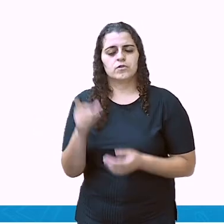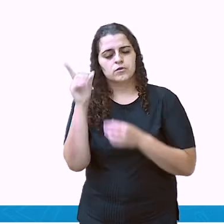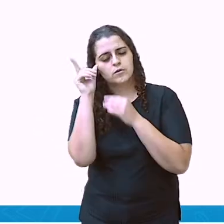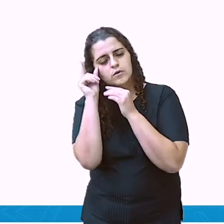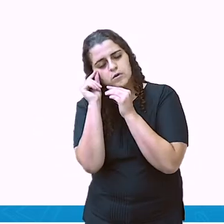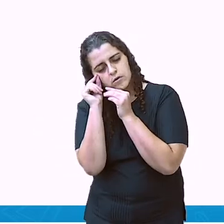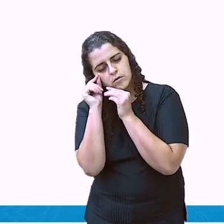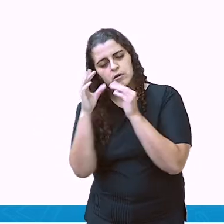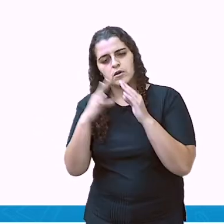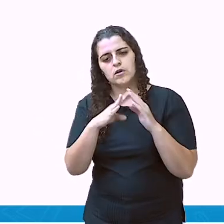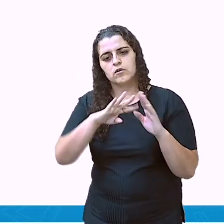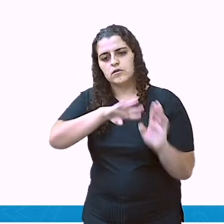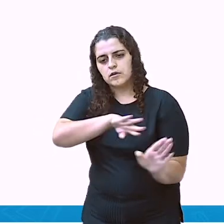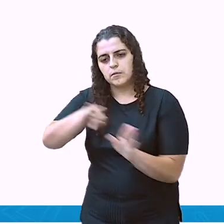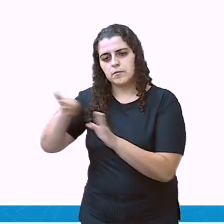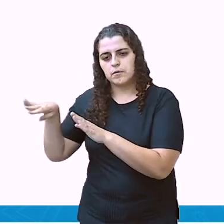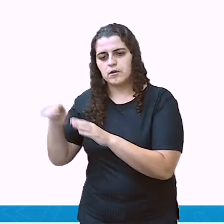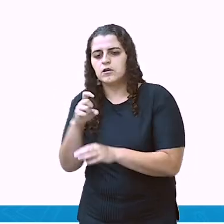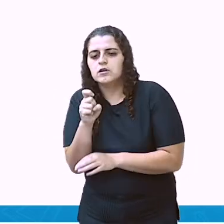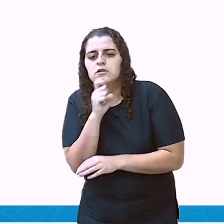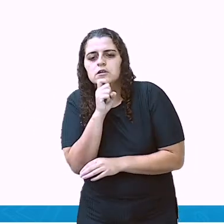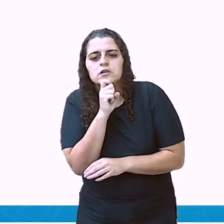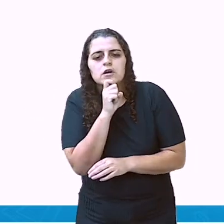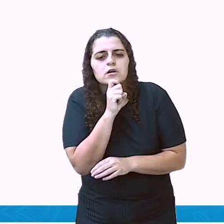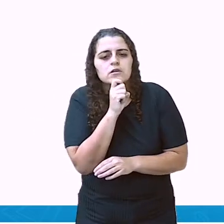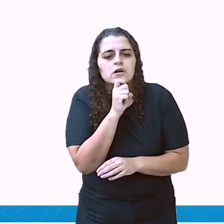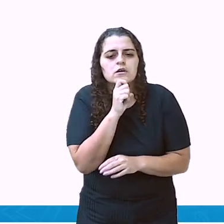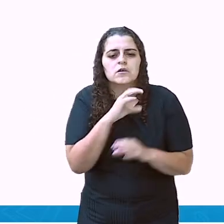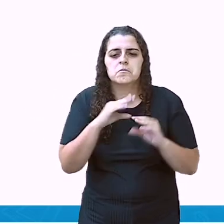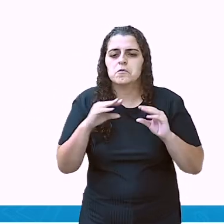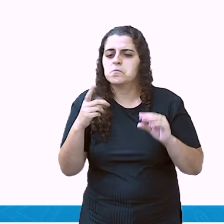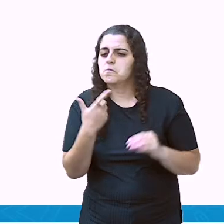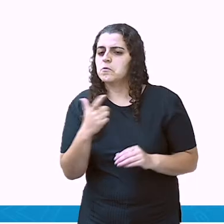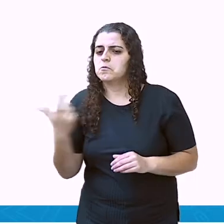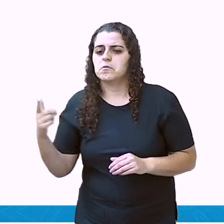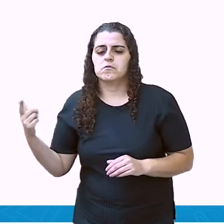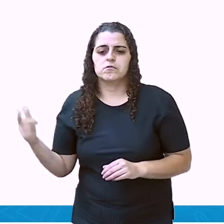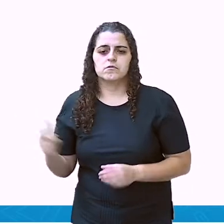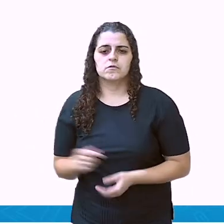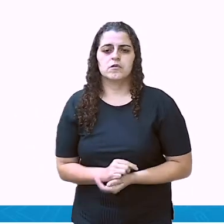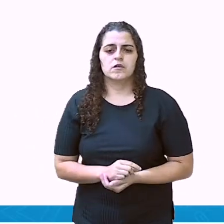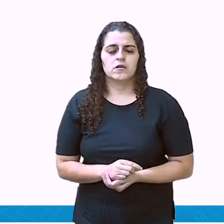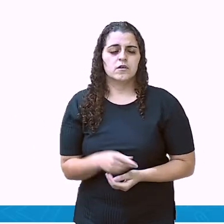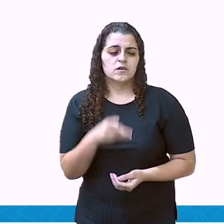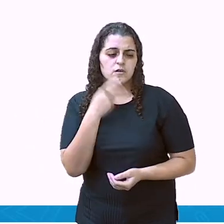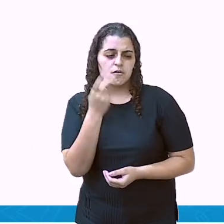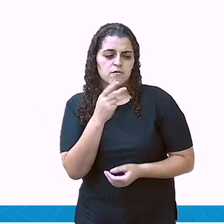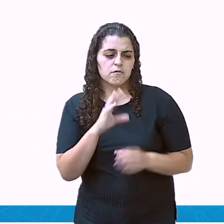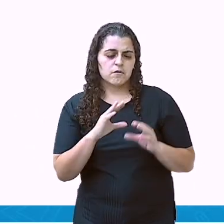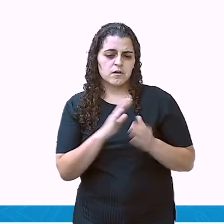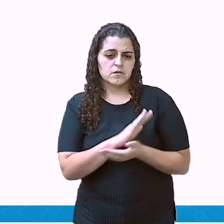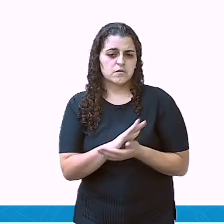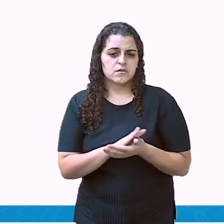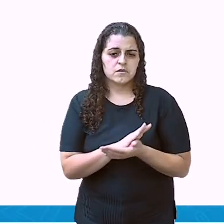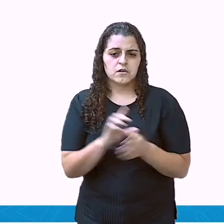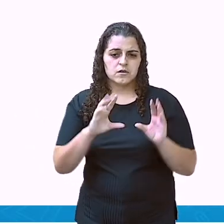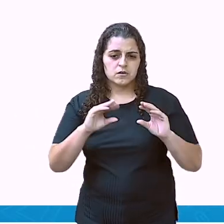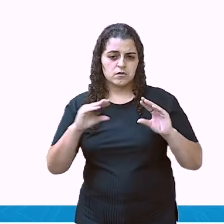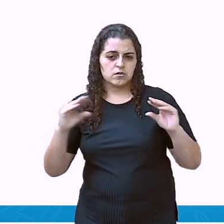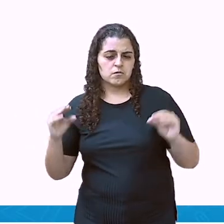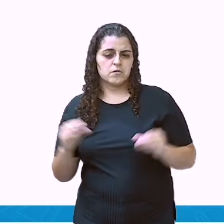nas senzalas, um lugar frio e sem conforto. E quando eu falo sem conforto,